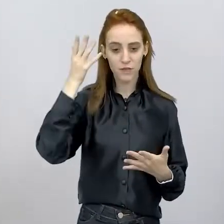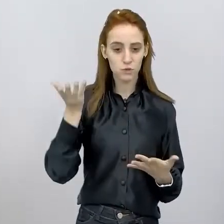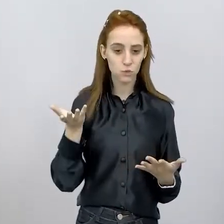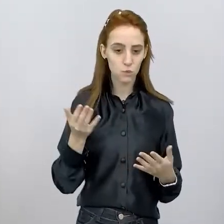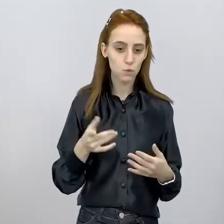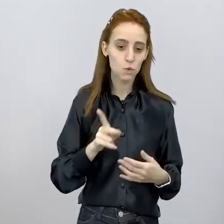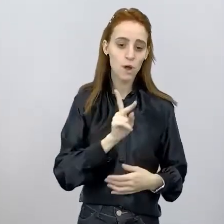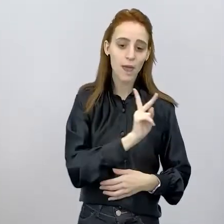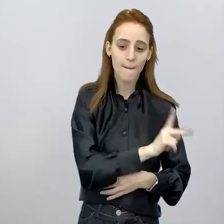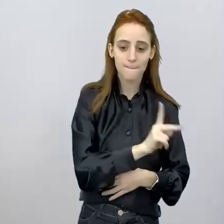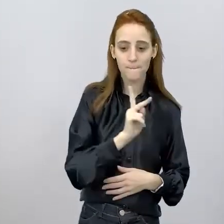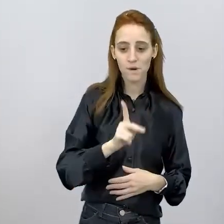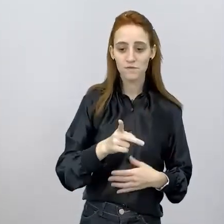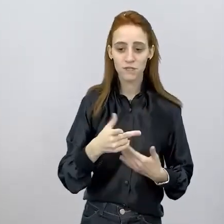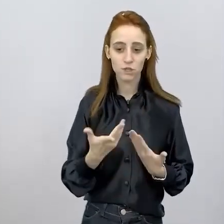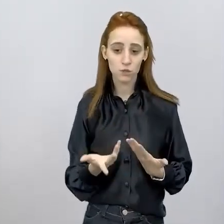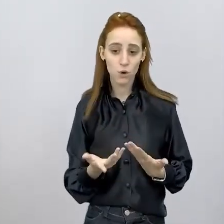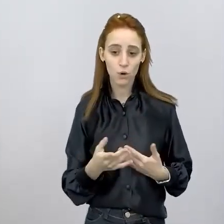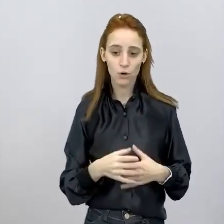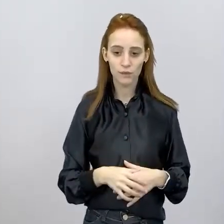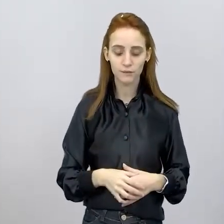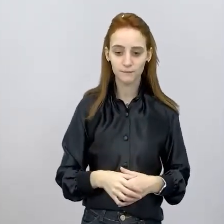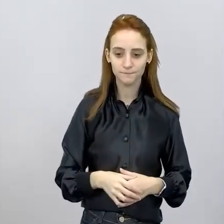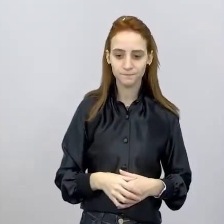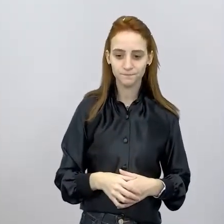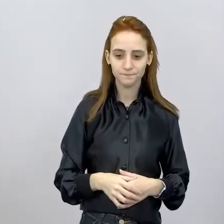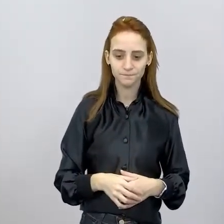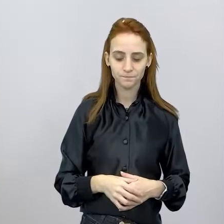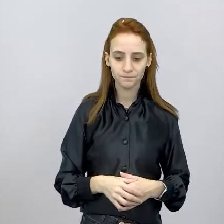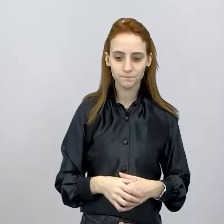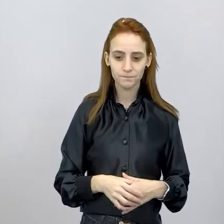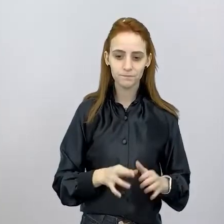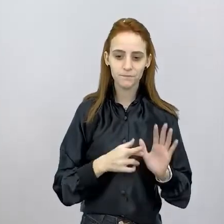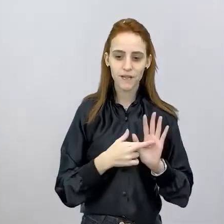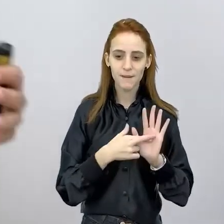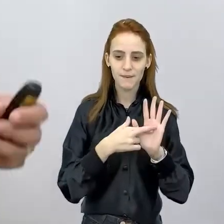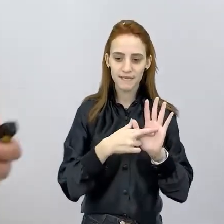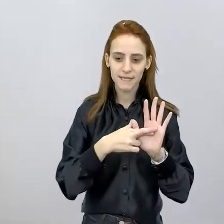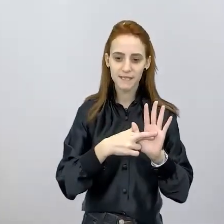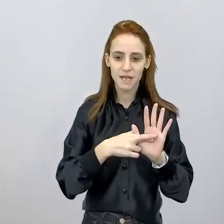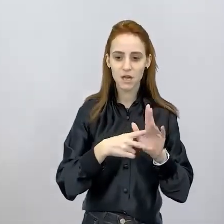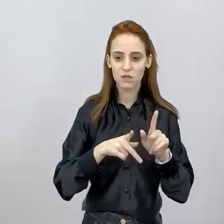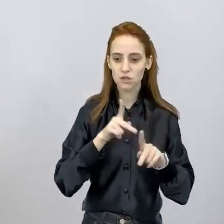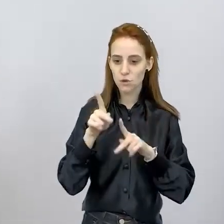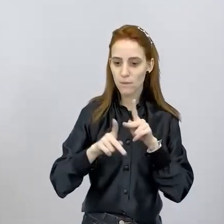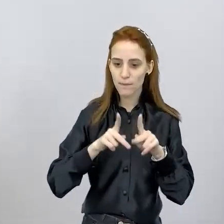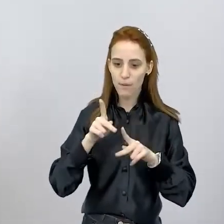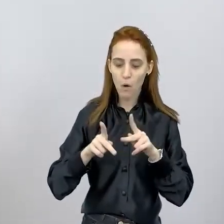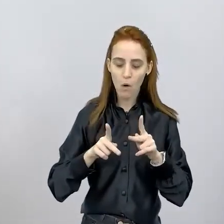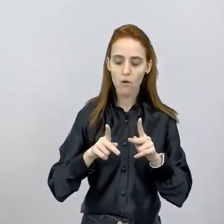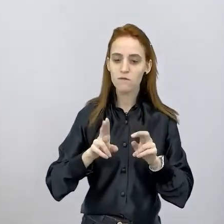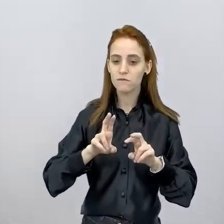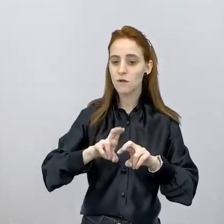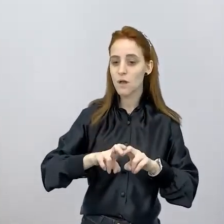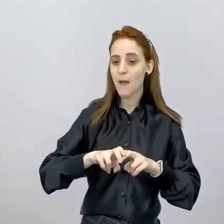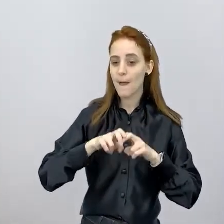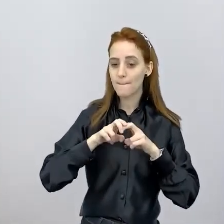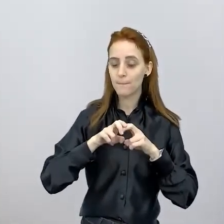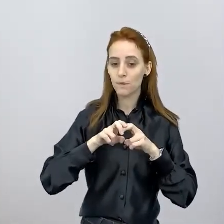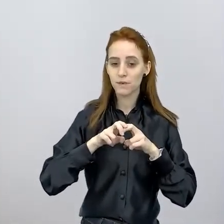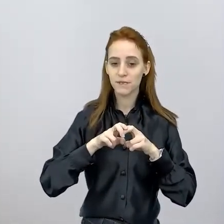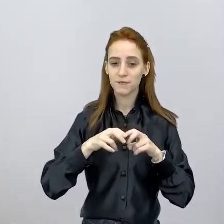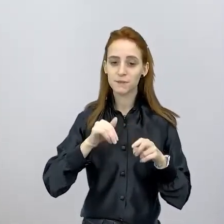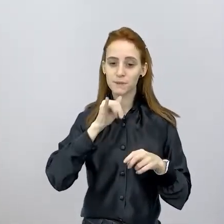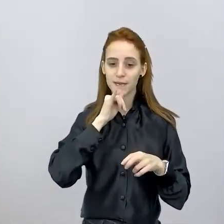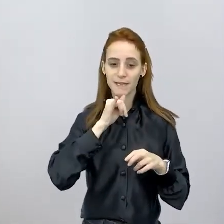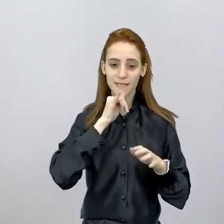ao professor, sei lá, ao representante, a toda a população, né? Para isso, vamos dar